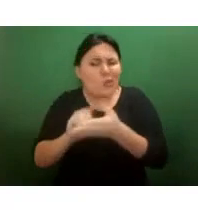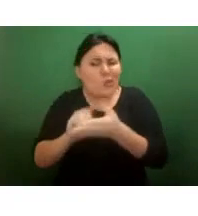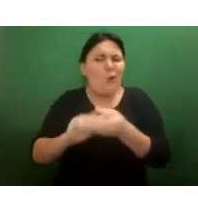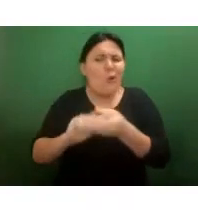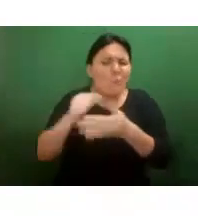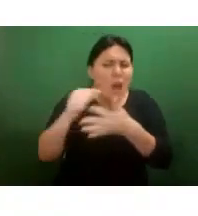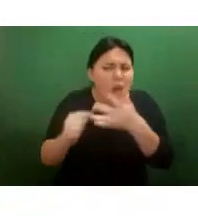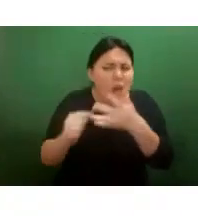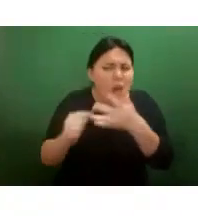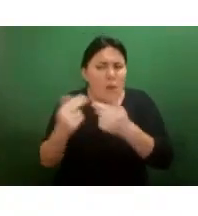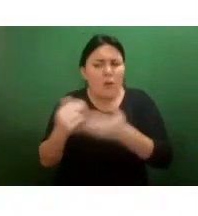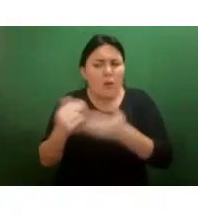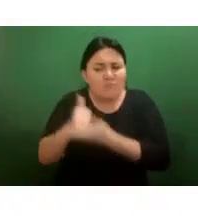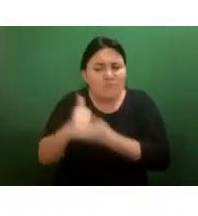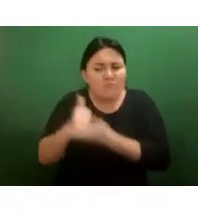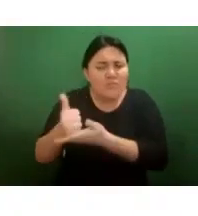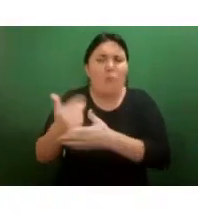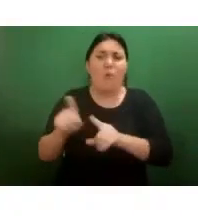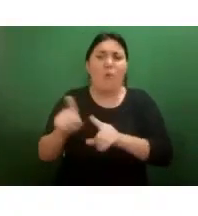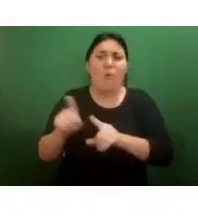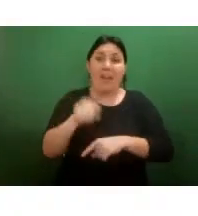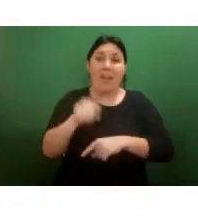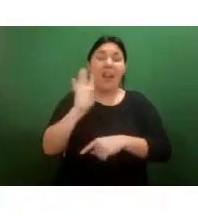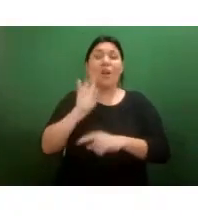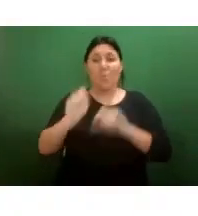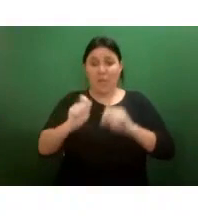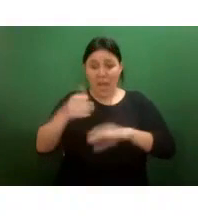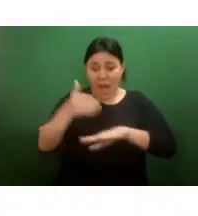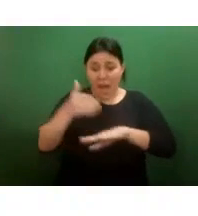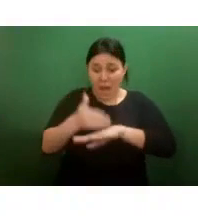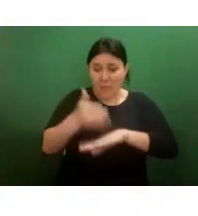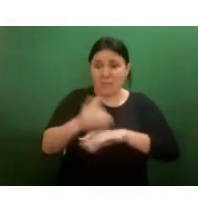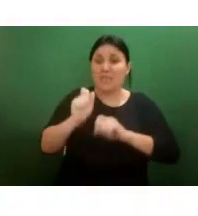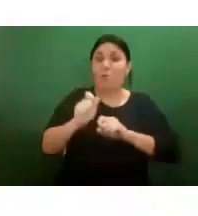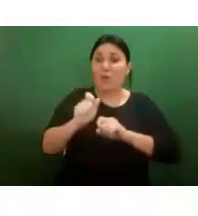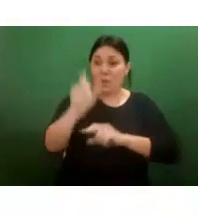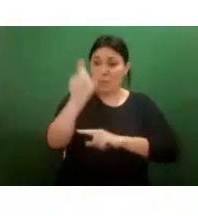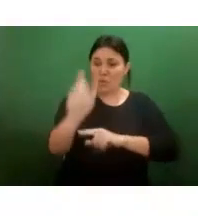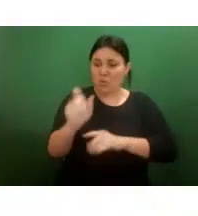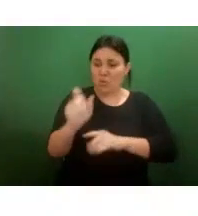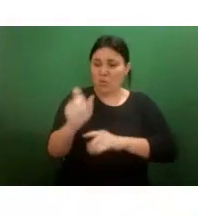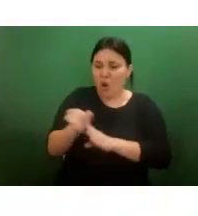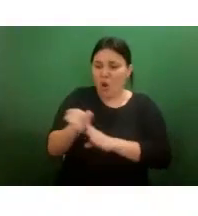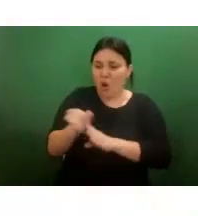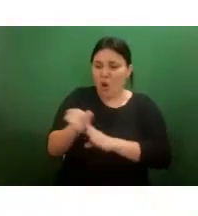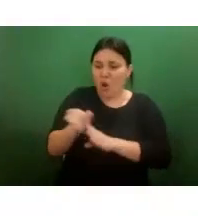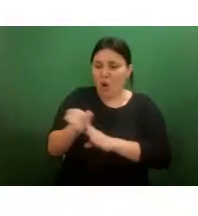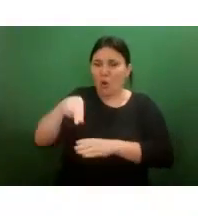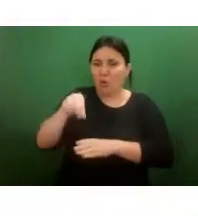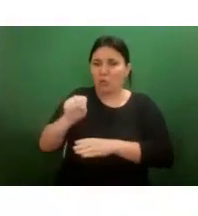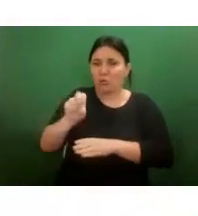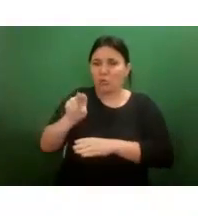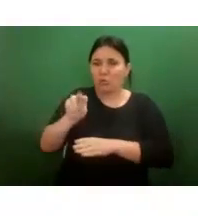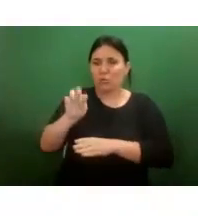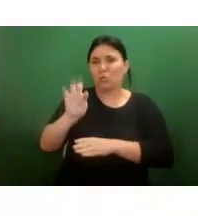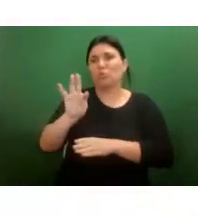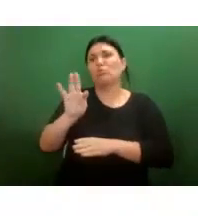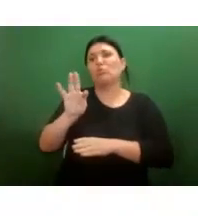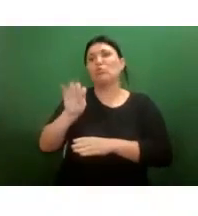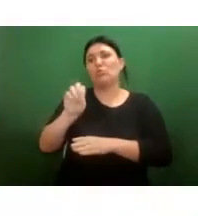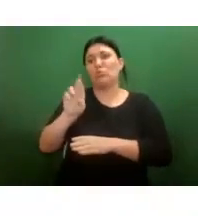foi muito legal a participação do nosso consultor. Em 2019, o Laércio